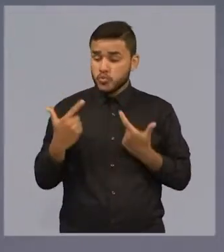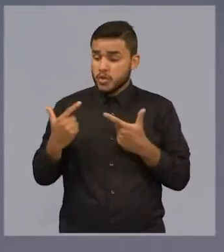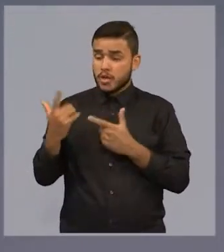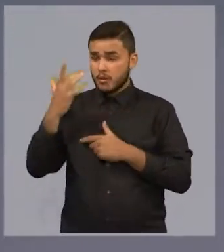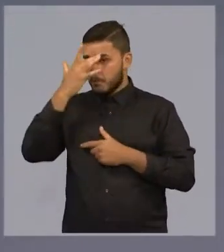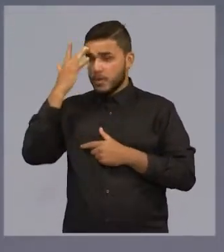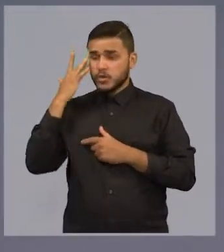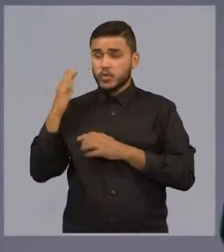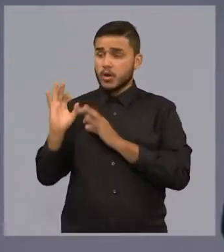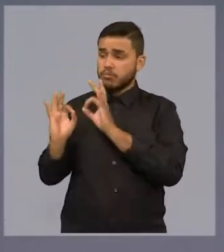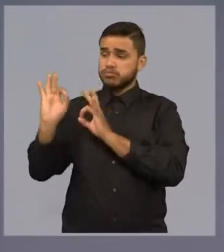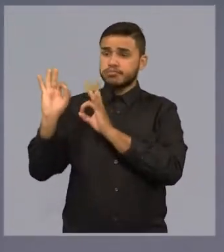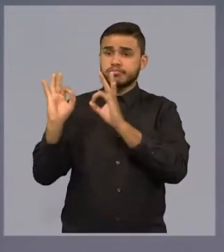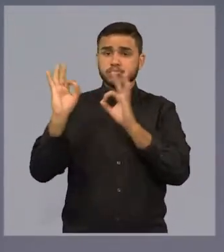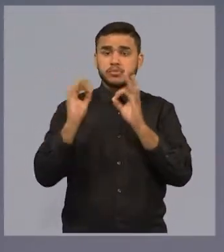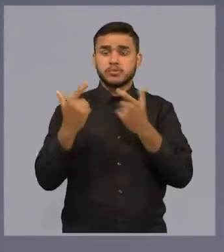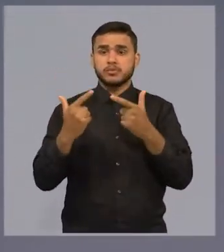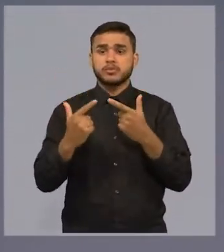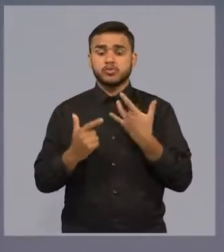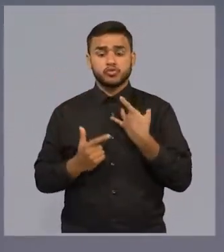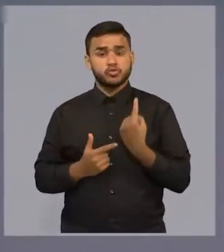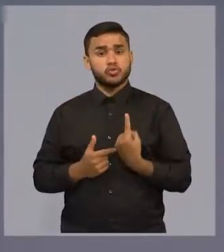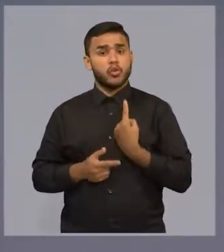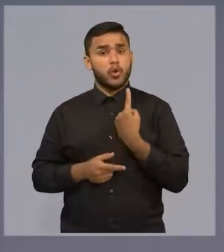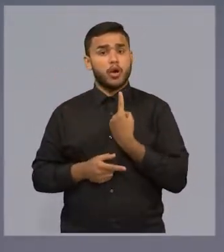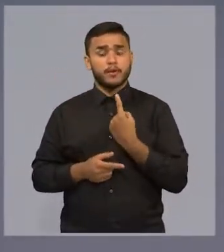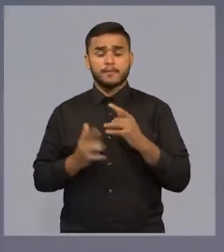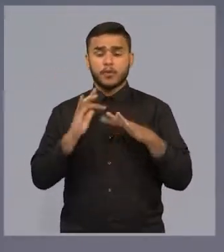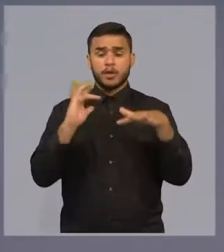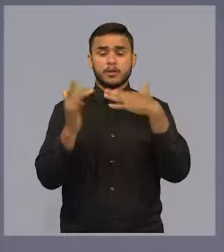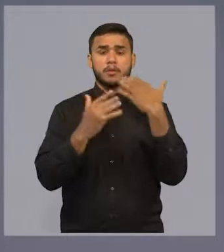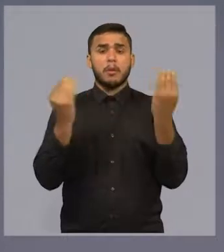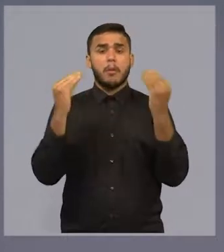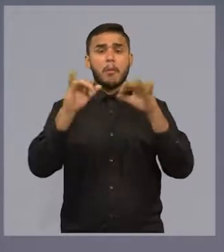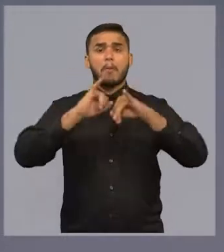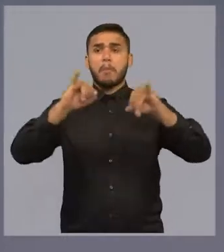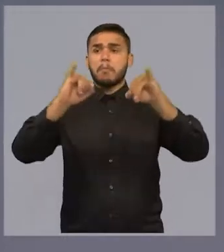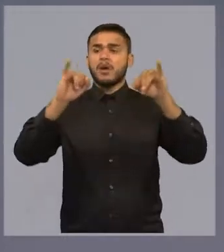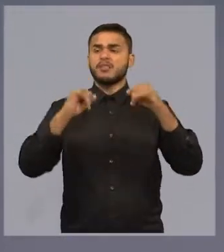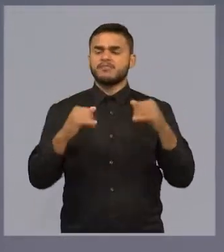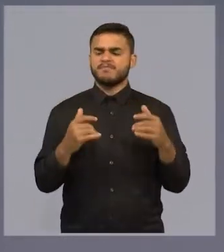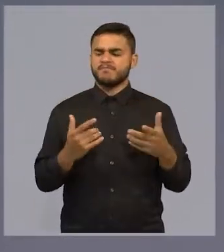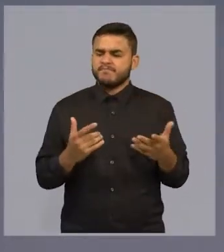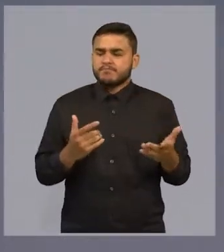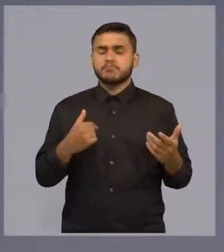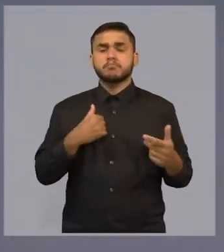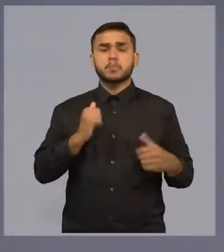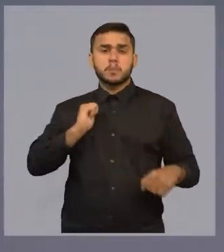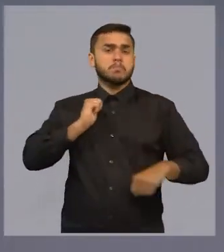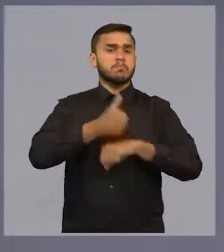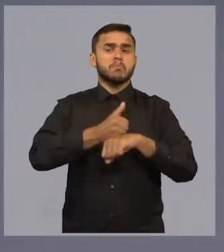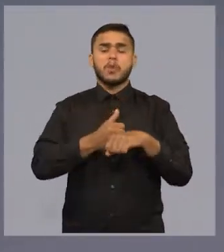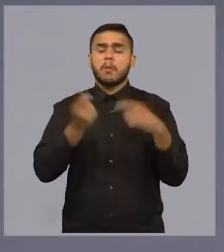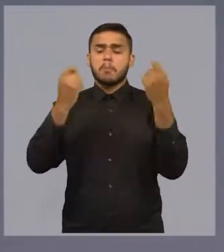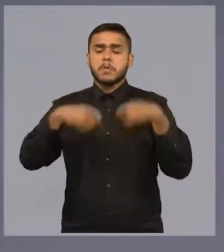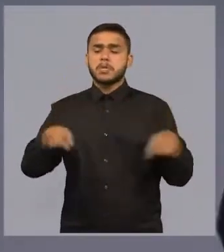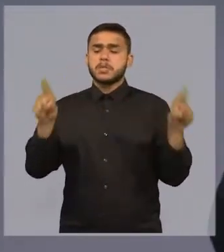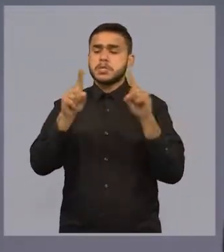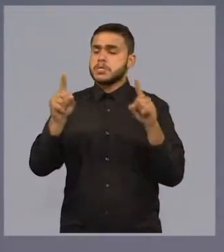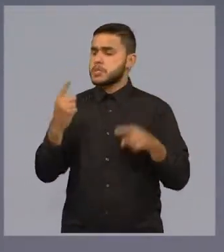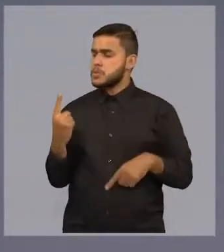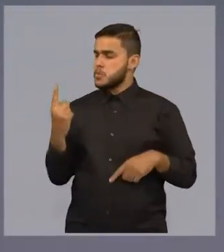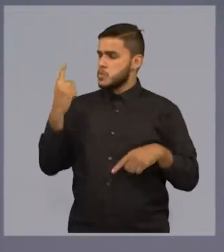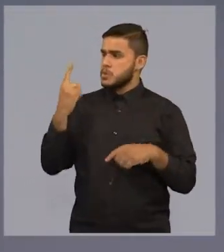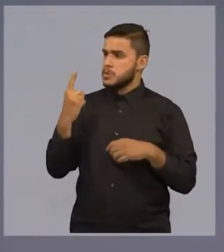campanha dele de acordo com isso, sem dinheiro, sozinho com a rede social, ele acha que realmente governar não precisa